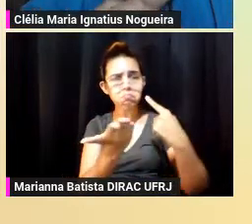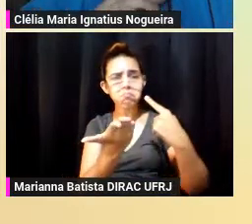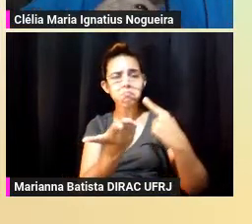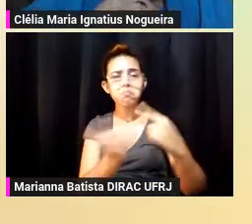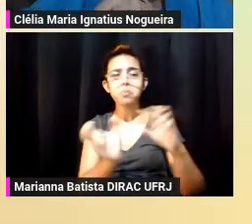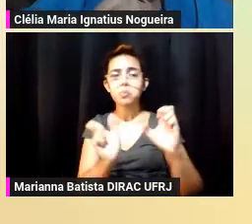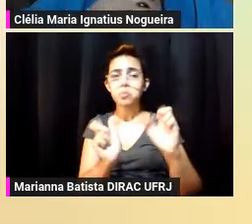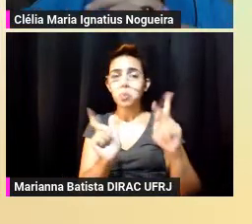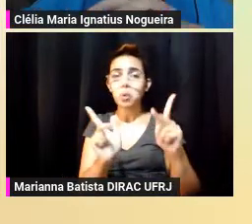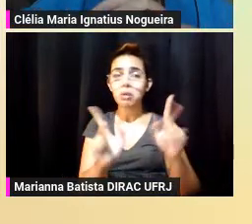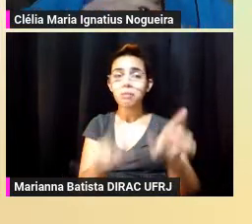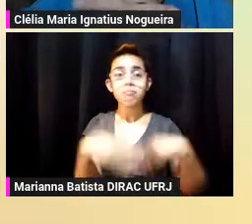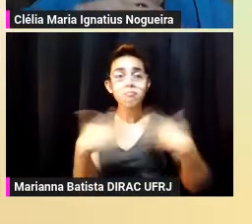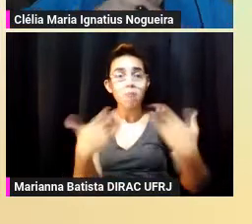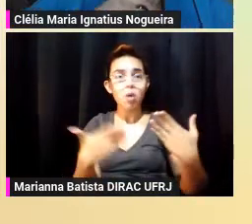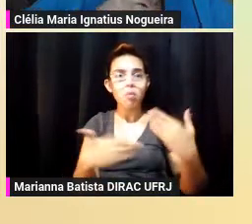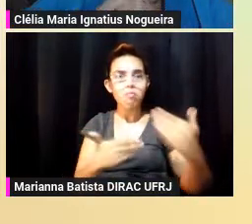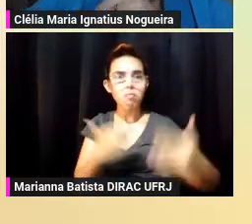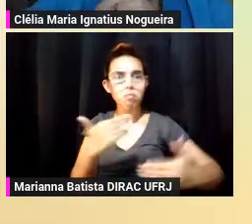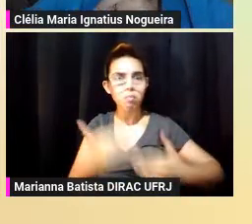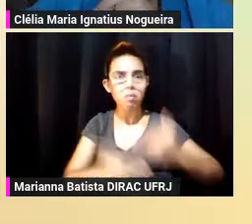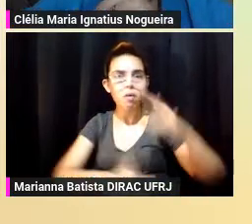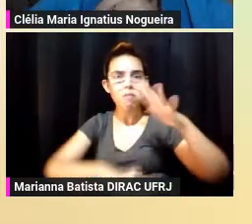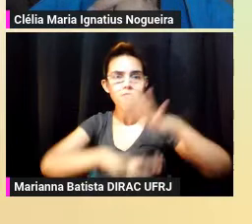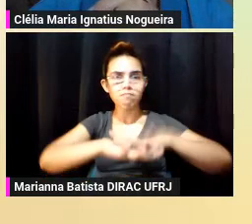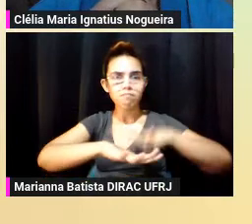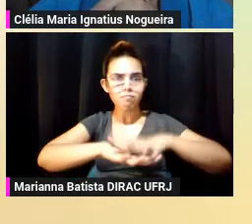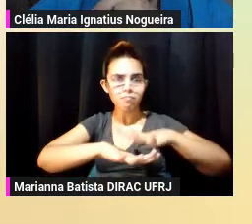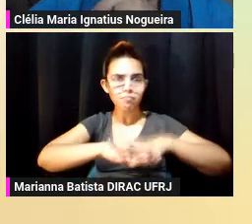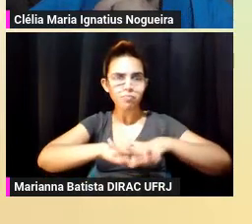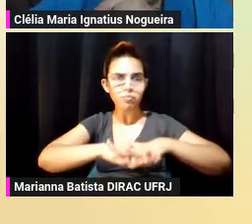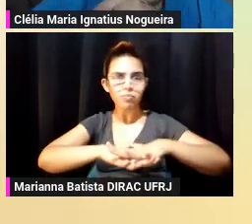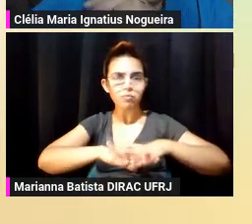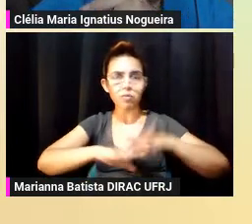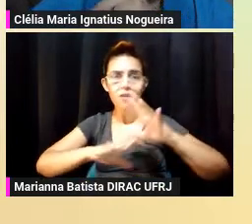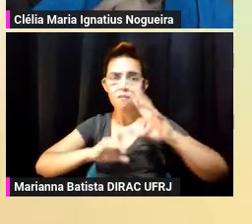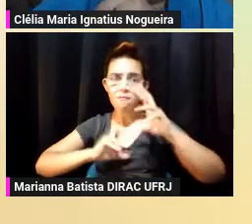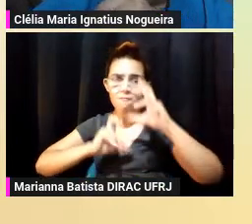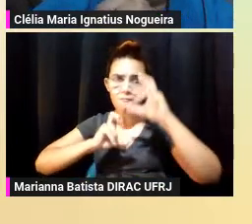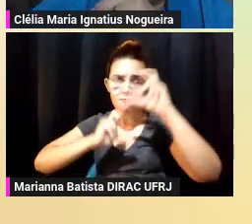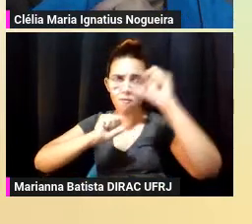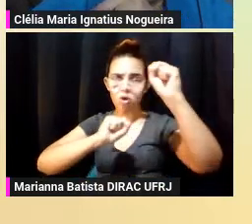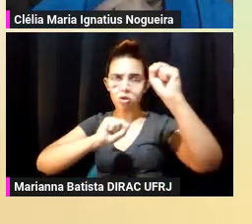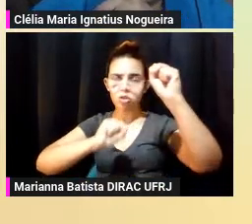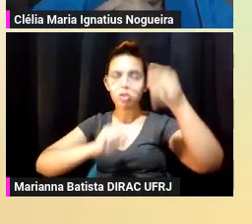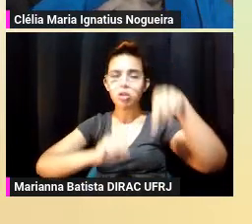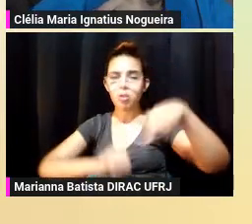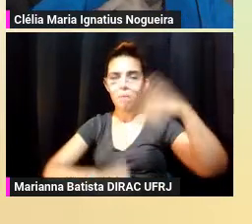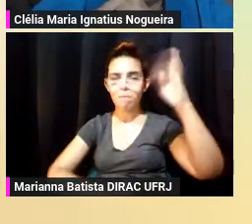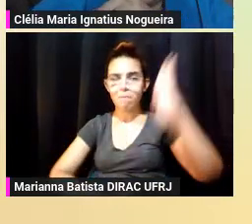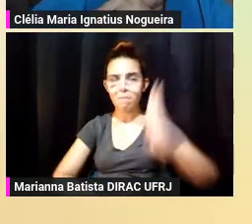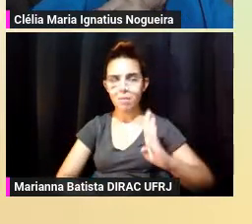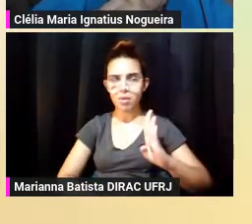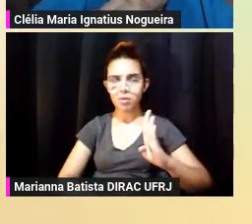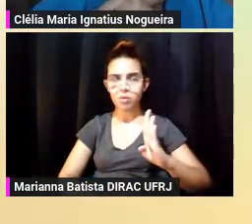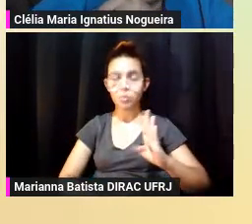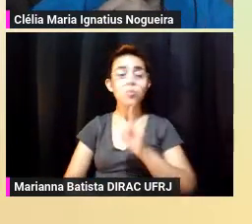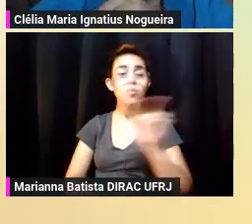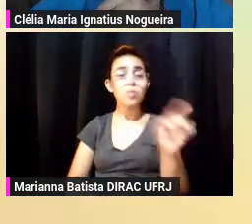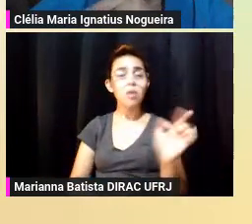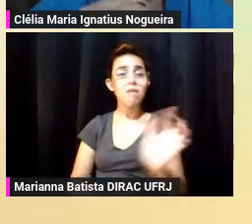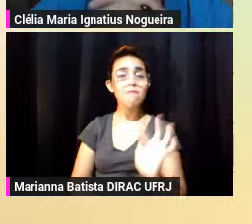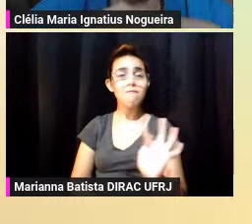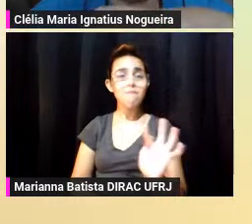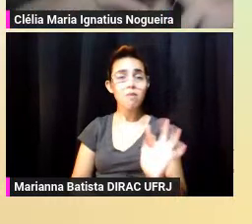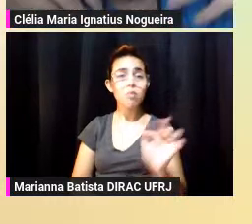no Brasil. E a UEM se cedeu um espaço na época para o professor, olha só, o Biratã D'Ambrosio, ele